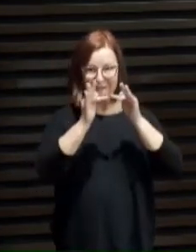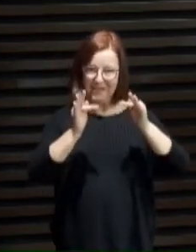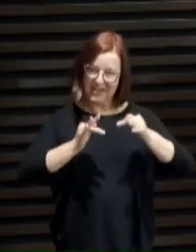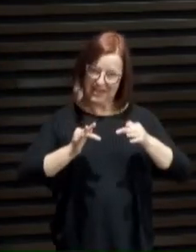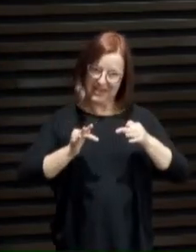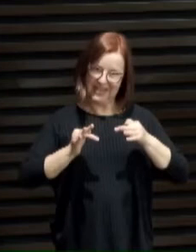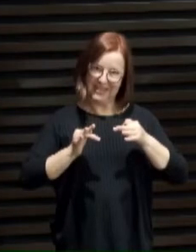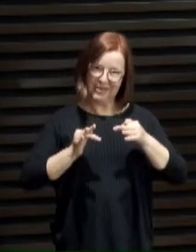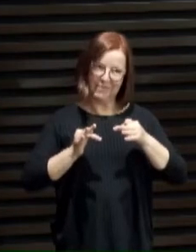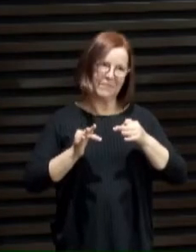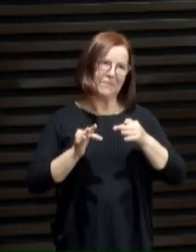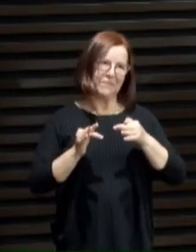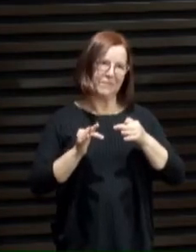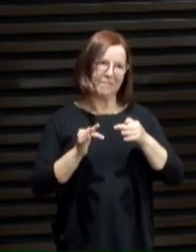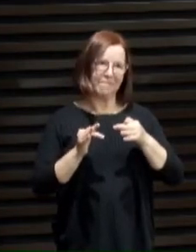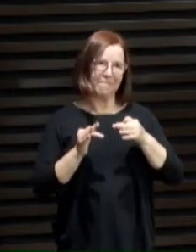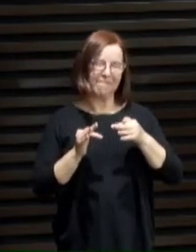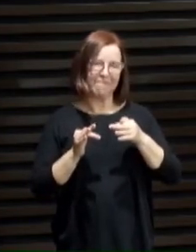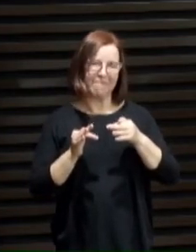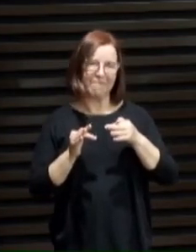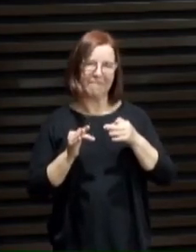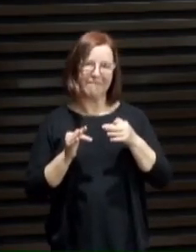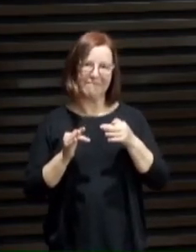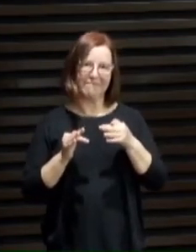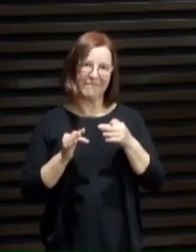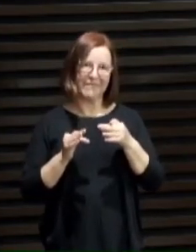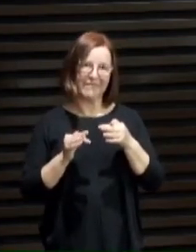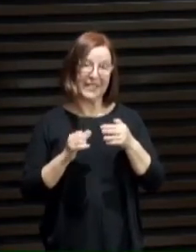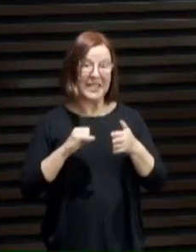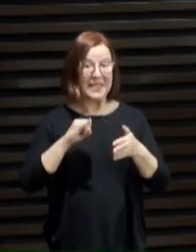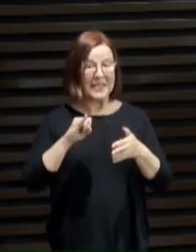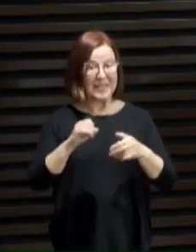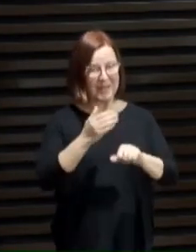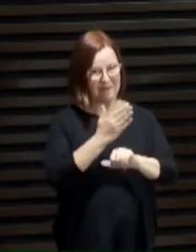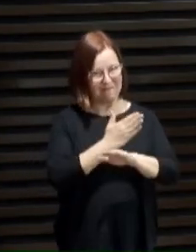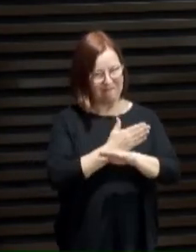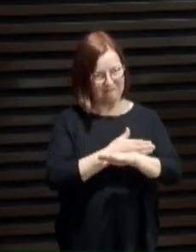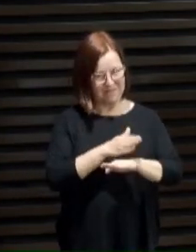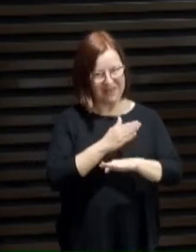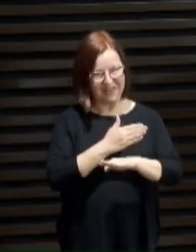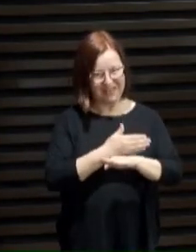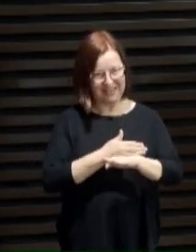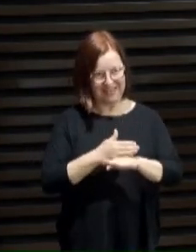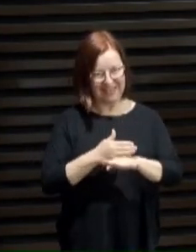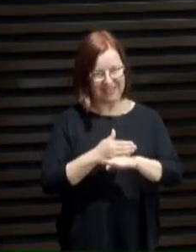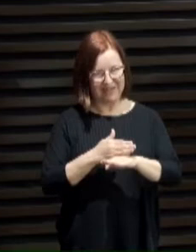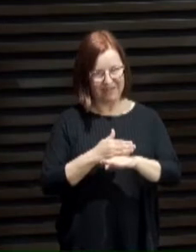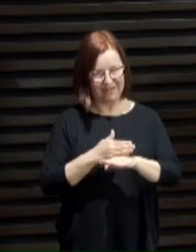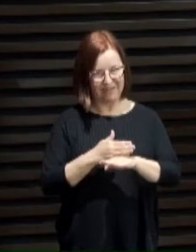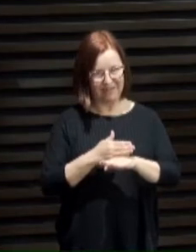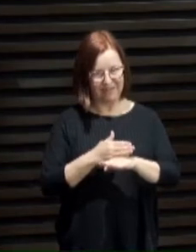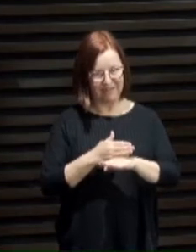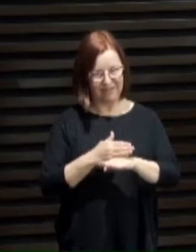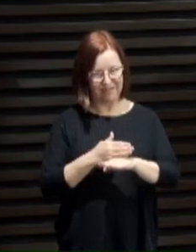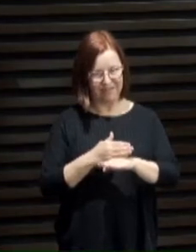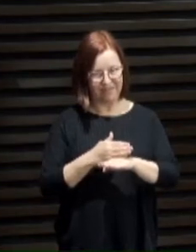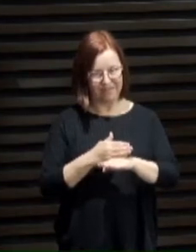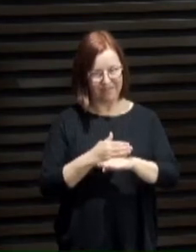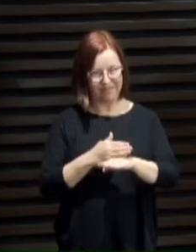bem-aventurados serão se as praticarem. É nessa hora que eles lembram daquele